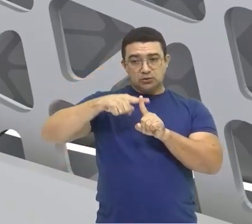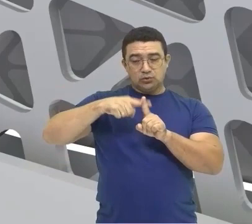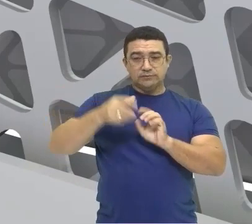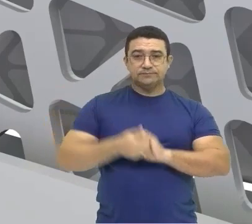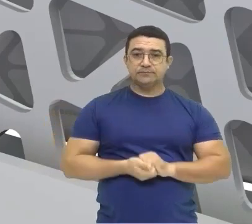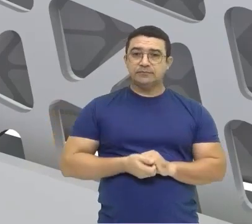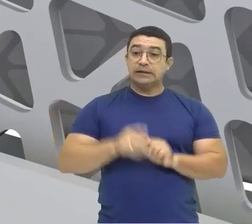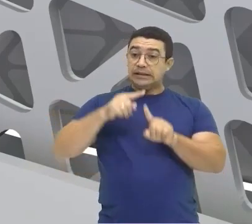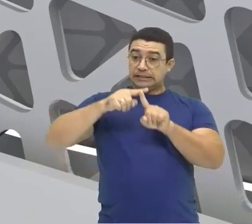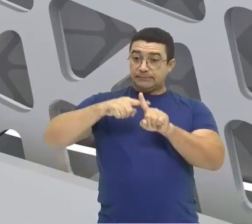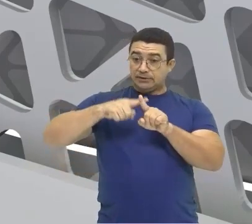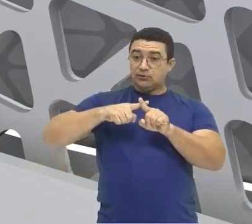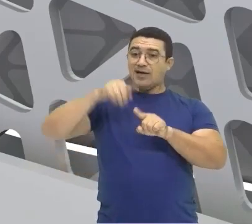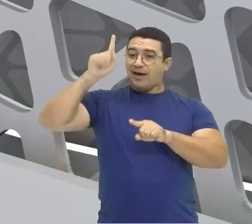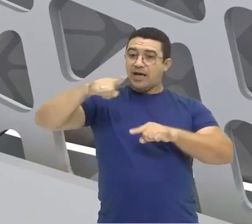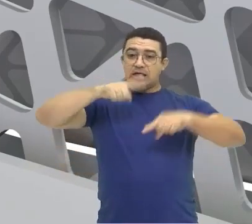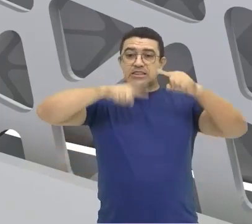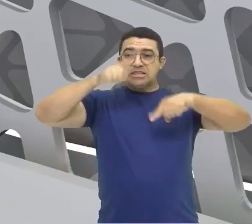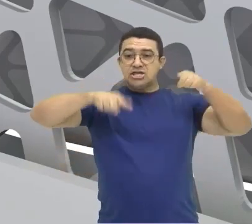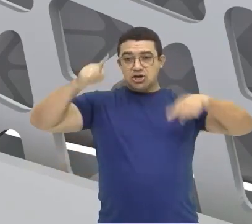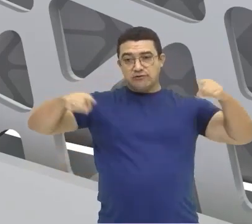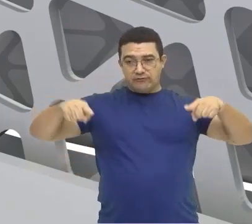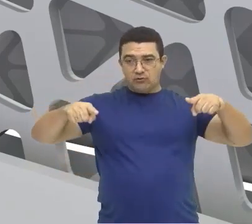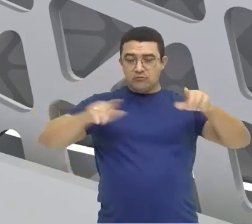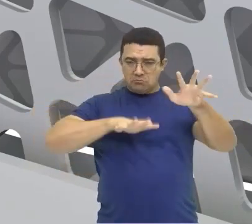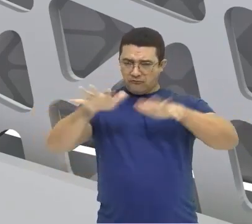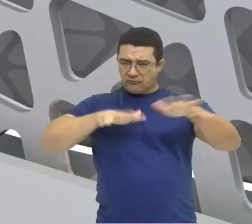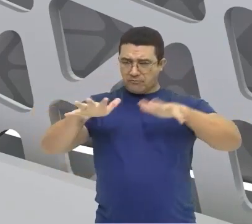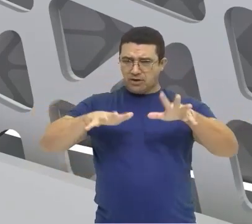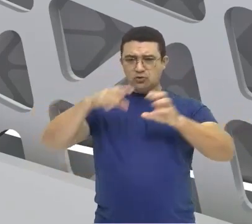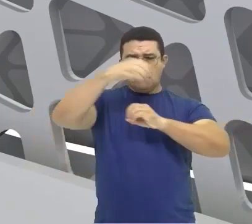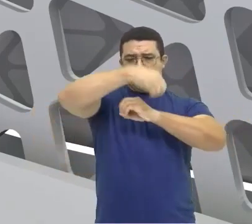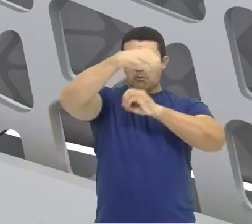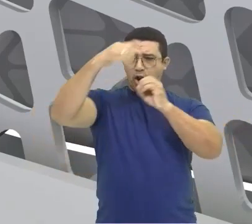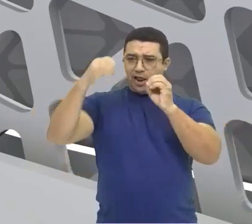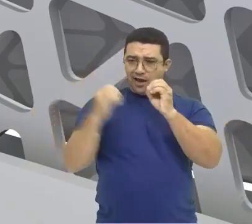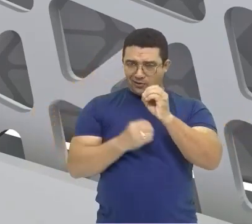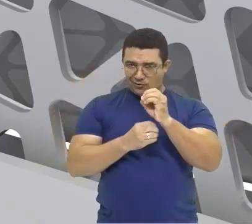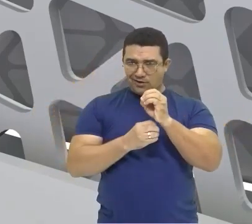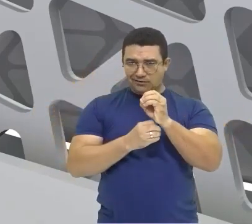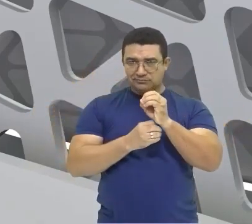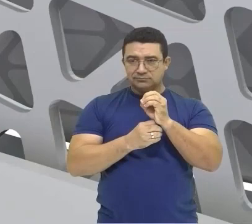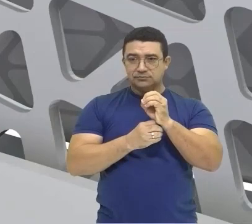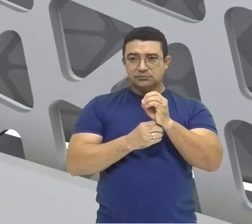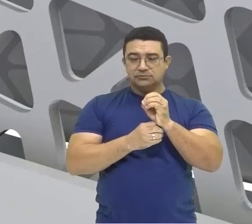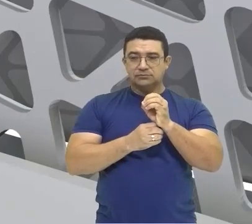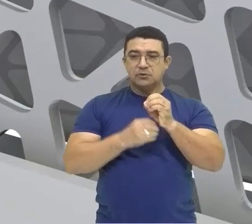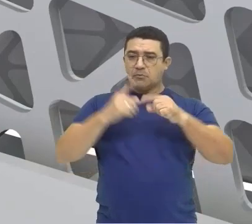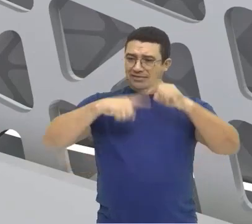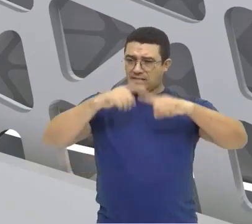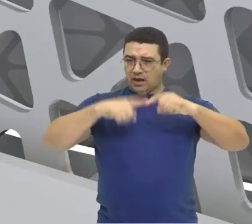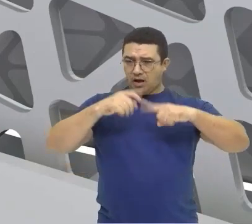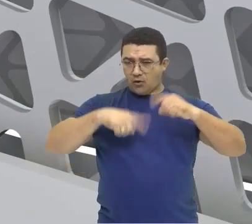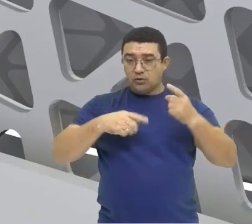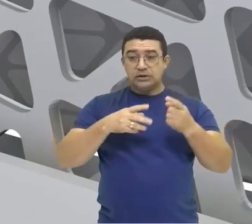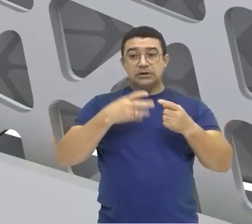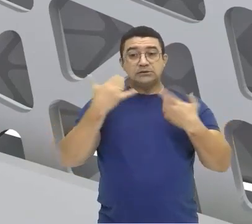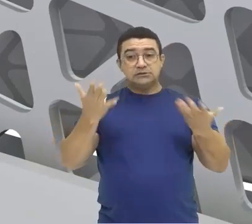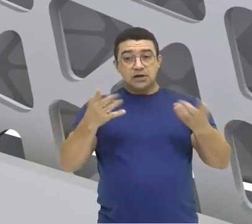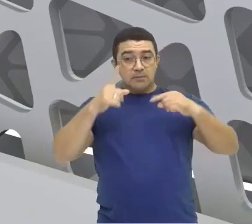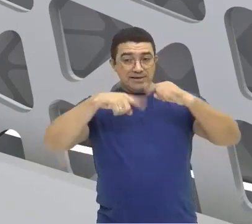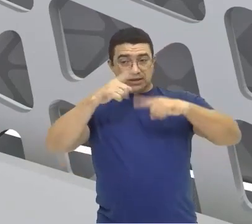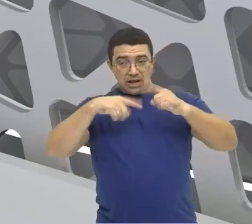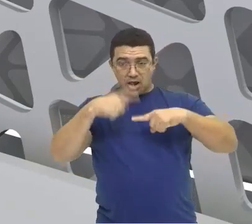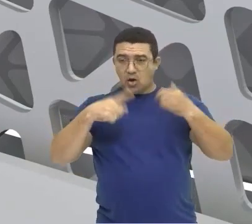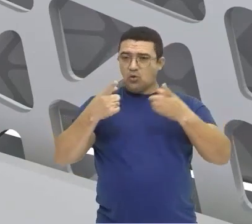temperatura é o nível de agitação das moléculas que constituem um corpo. Então, quando o corpo, que é